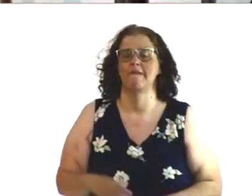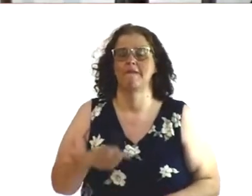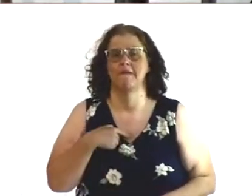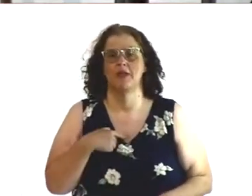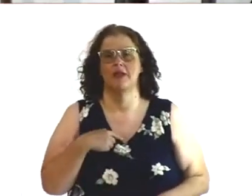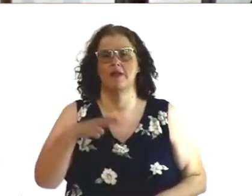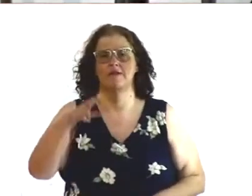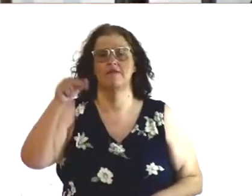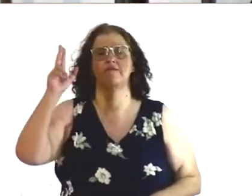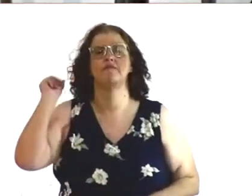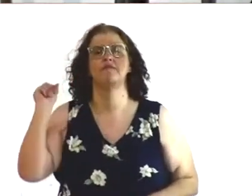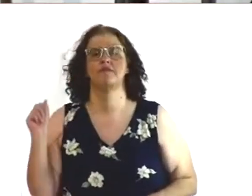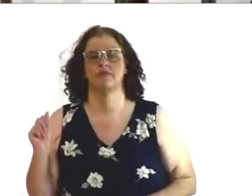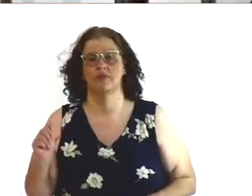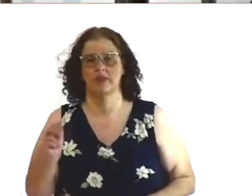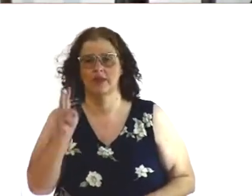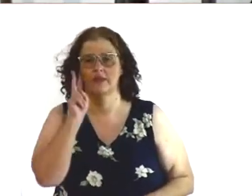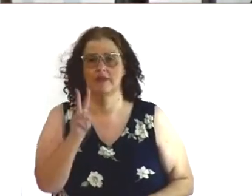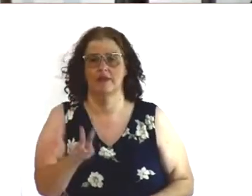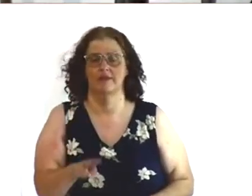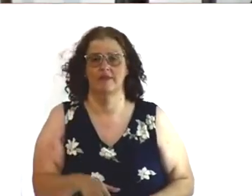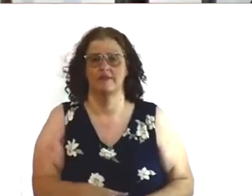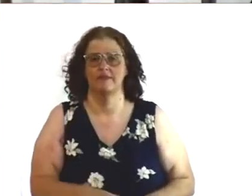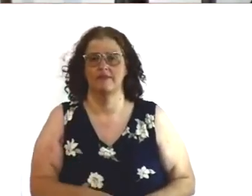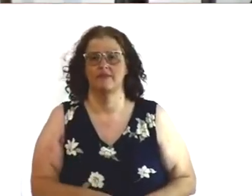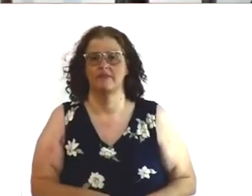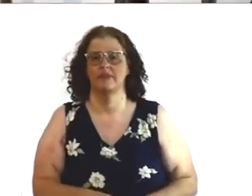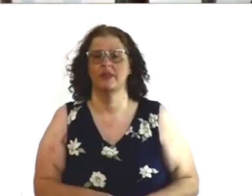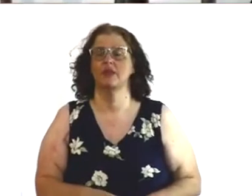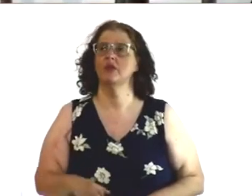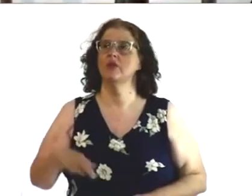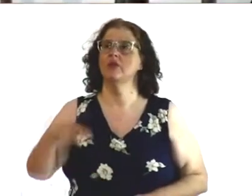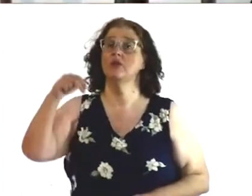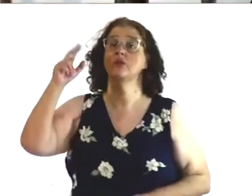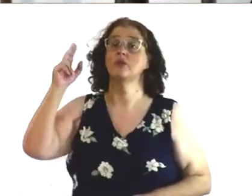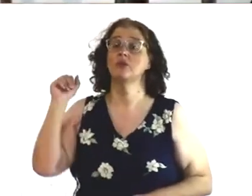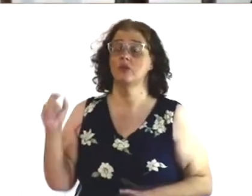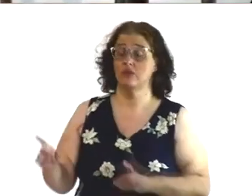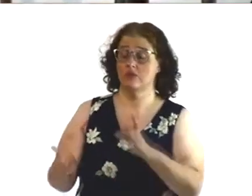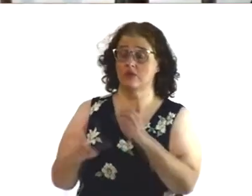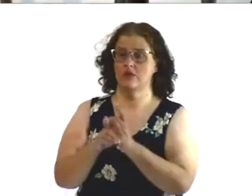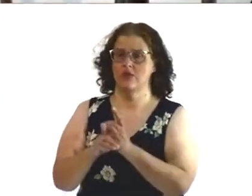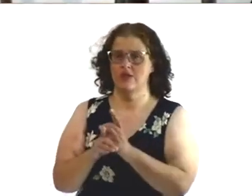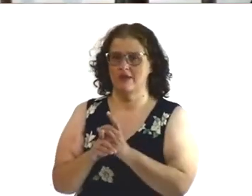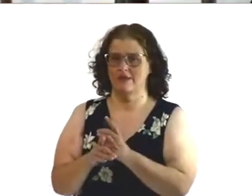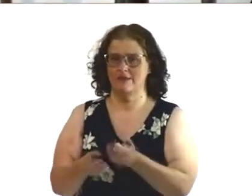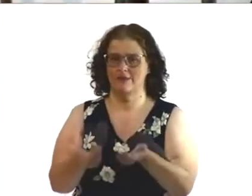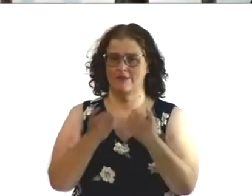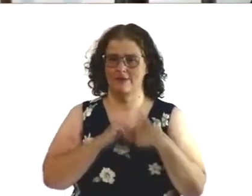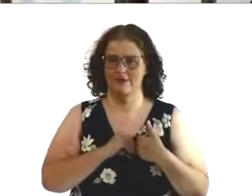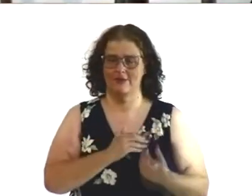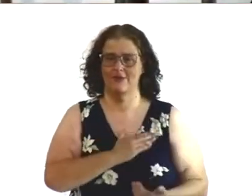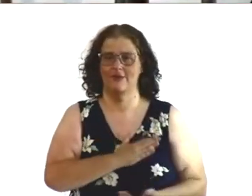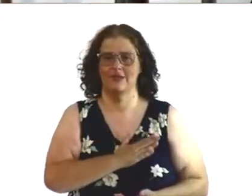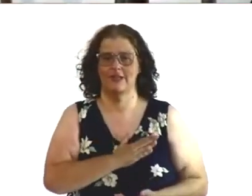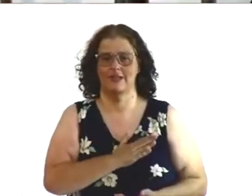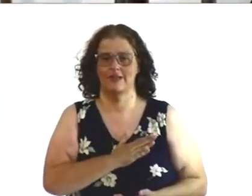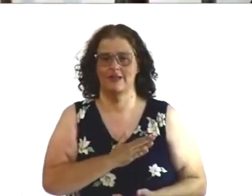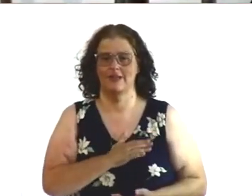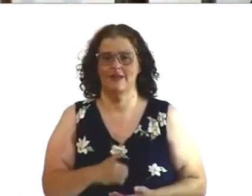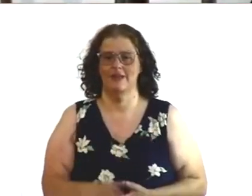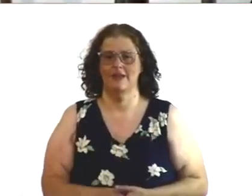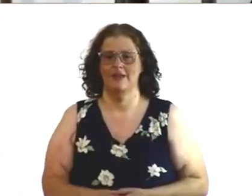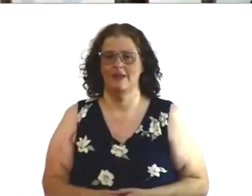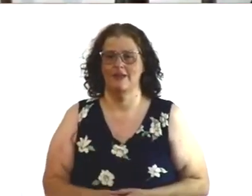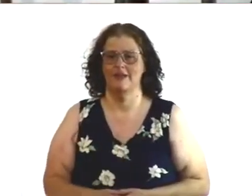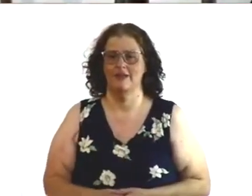crente e quem não é crente, eu nunca chego ao coração, eu não sou o homem que chega ao coração, e se chegar, sou para deixar pessoas